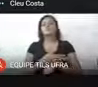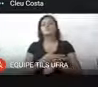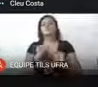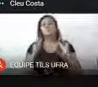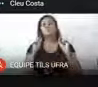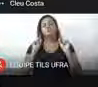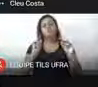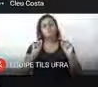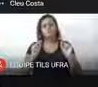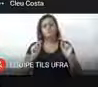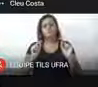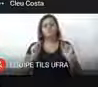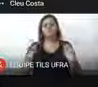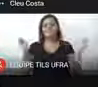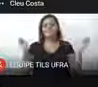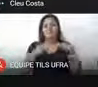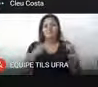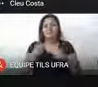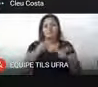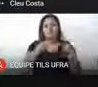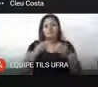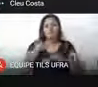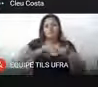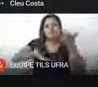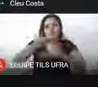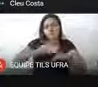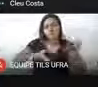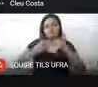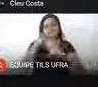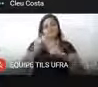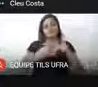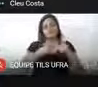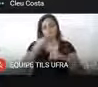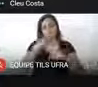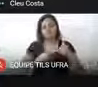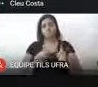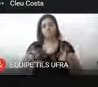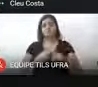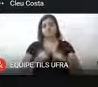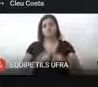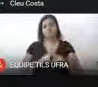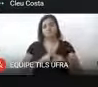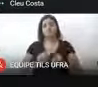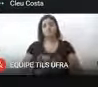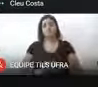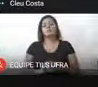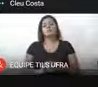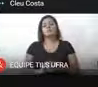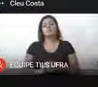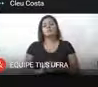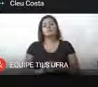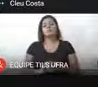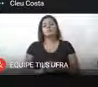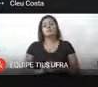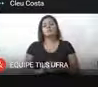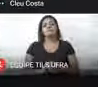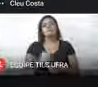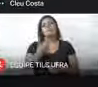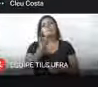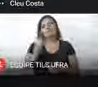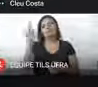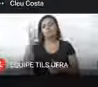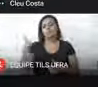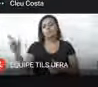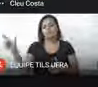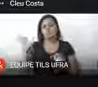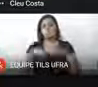né, aconteça aqui na live, né? E também os próximos que irão assistir, né, e acompanhar, como o professor Marcelo já colocou aí no